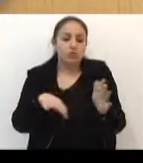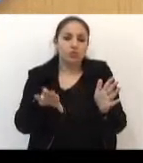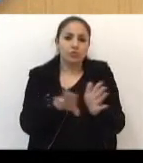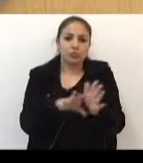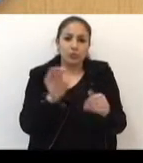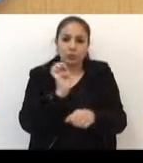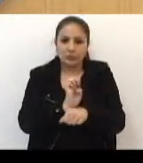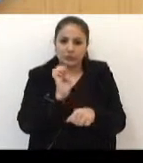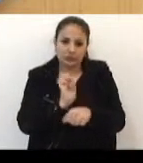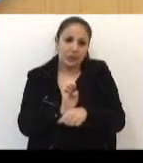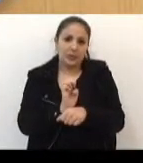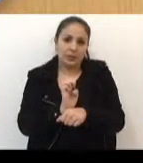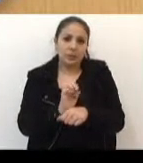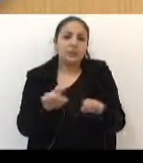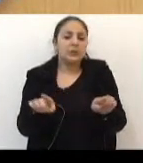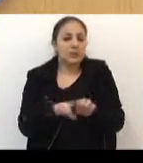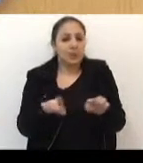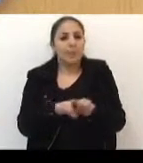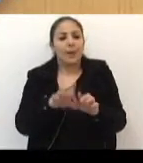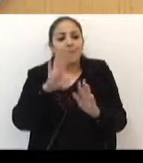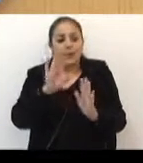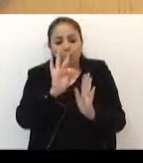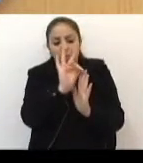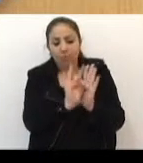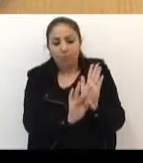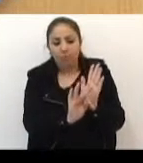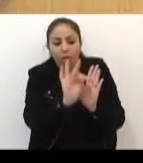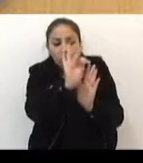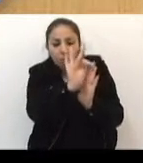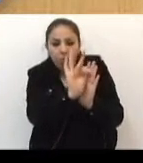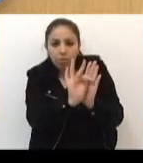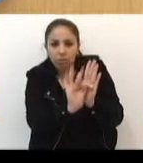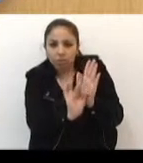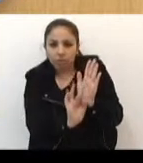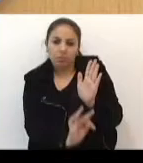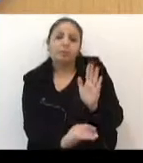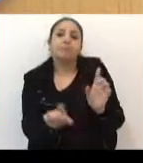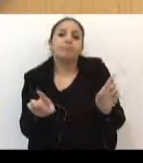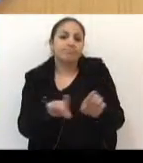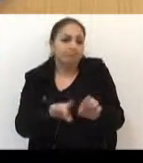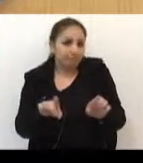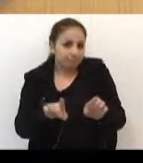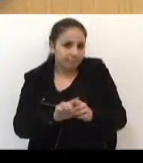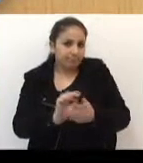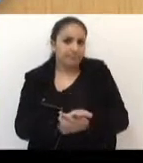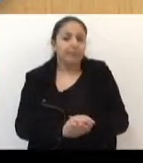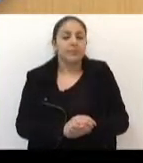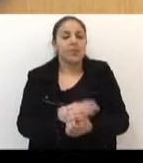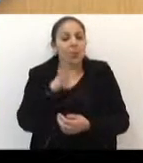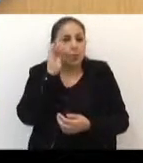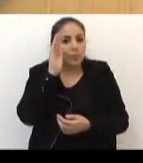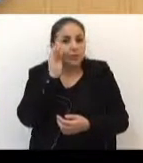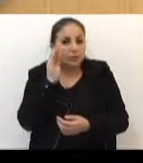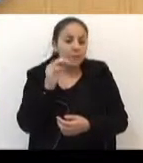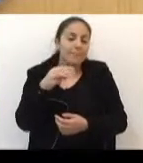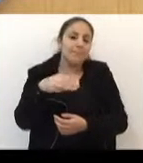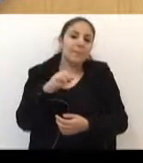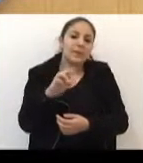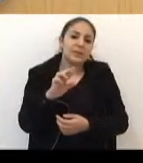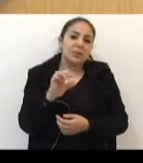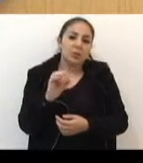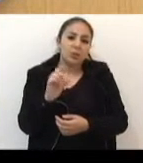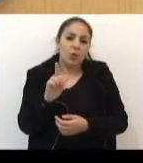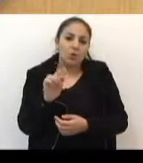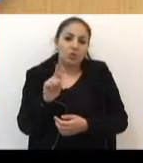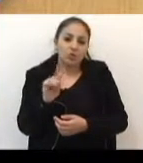e deve derrubar ainda mais a temperatura nas próximas horas. Conforme o Observatório Meteorológico da